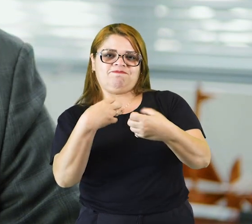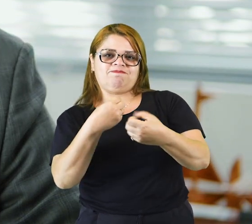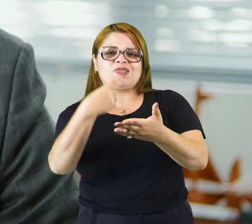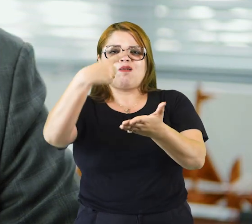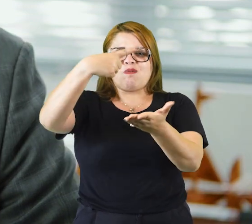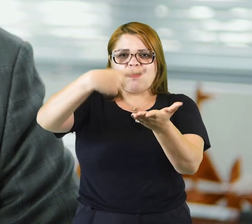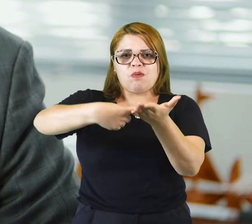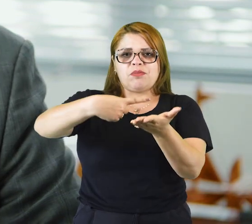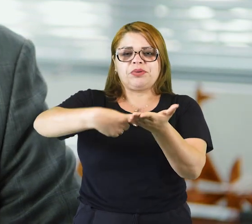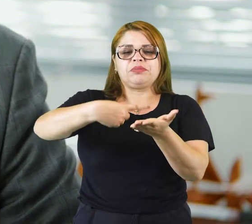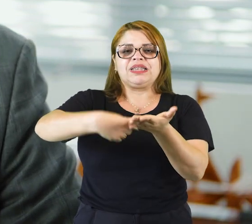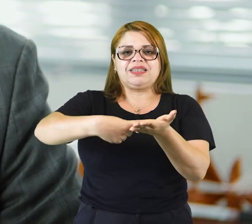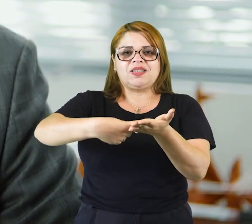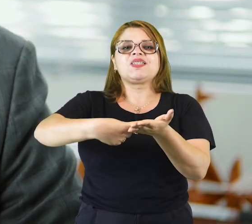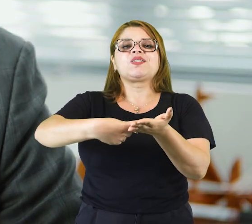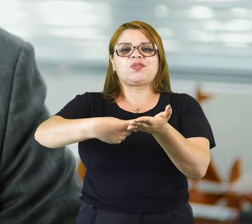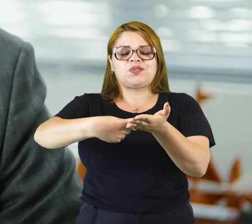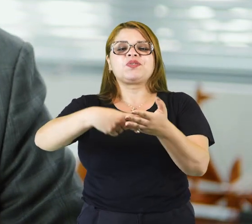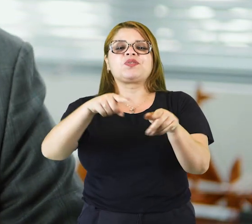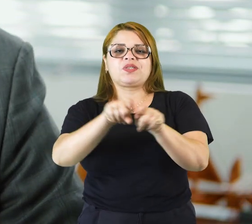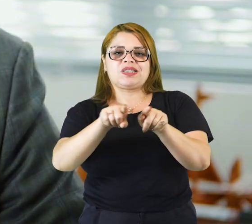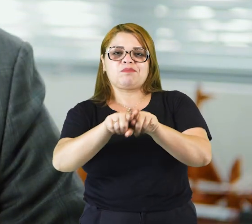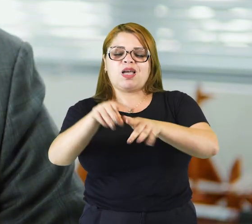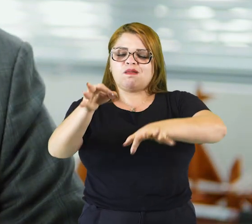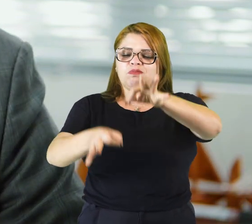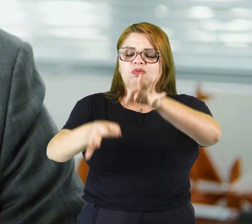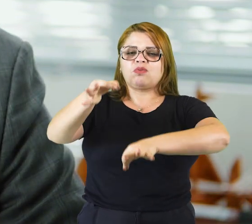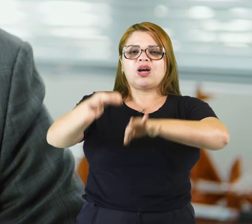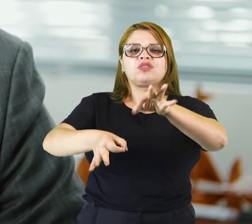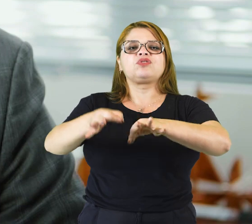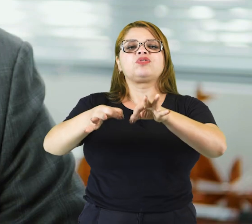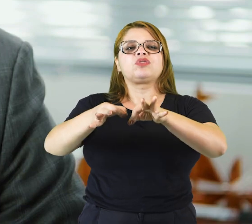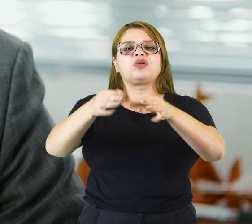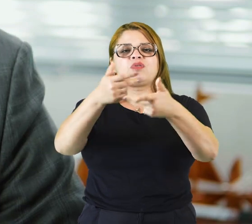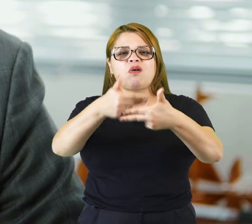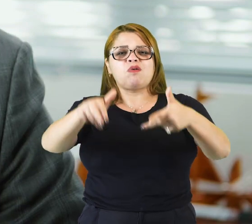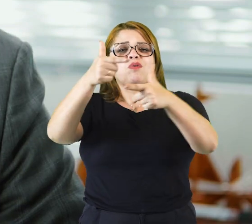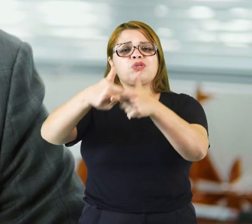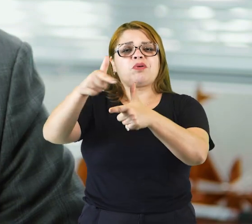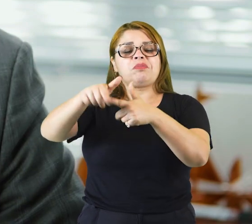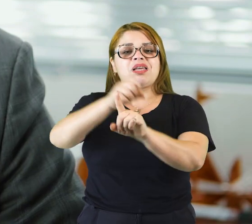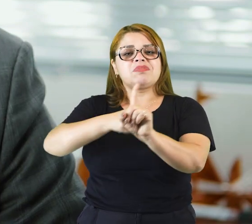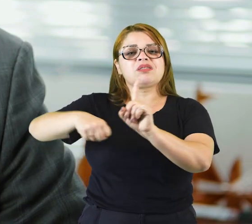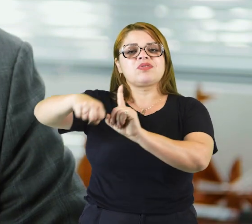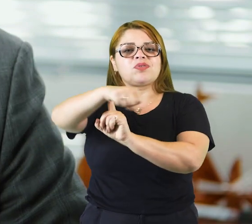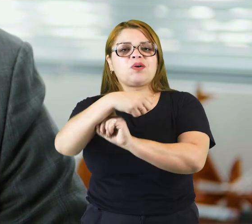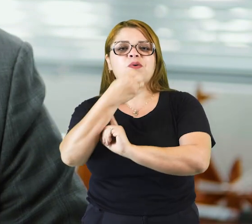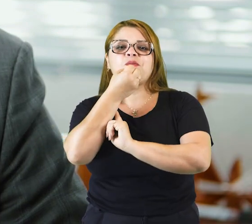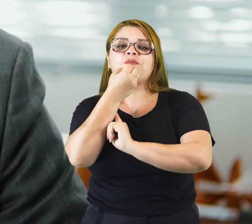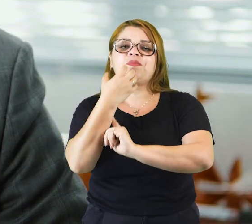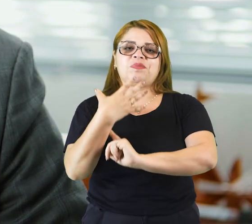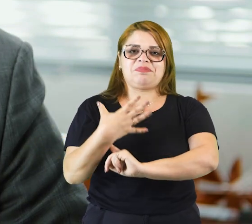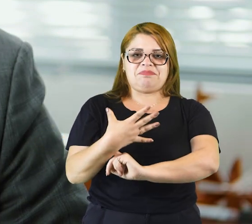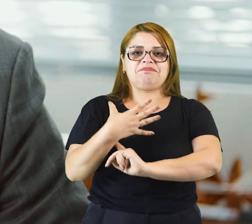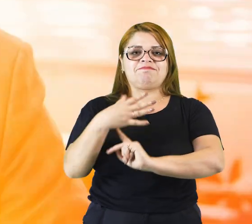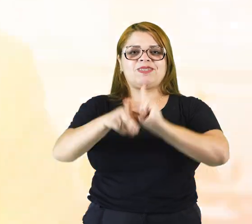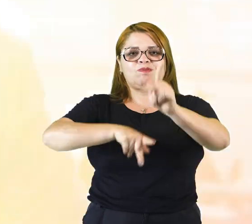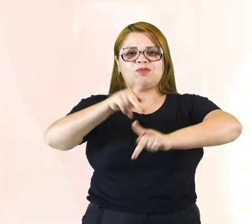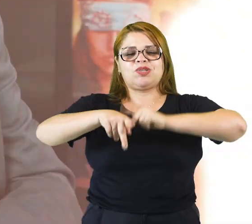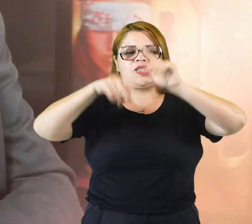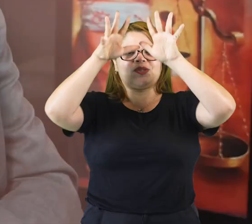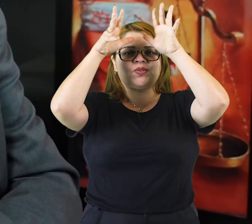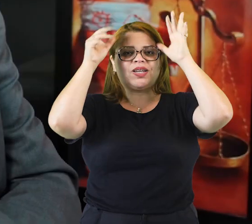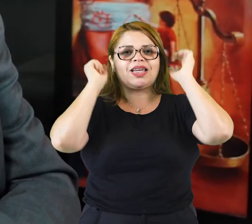esse compromisso inabalável com a justiça, com as causas sociais, com o bem-estar da população